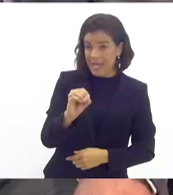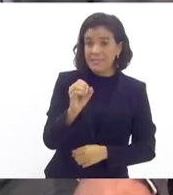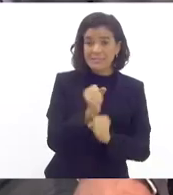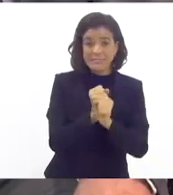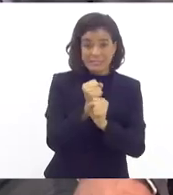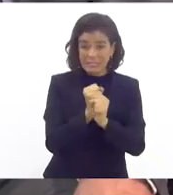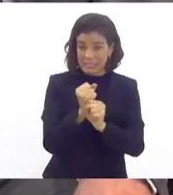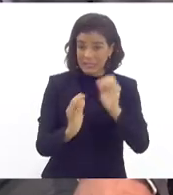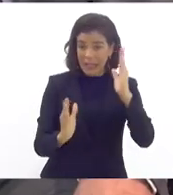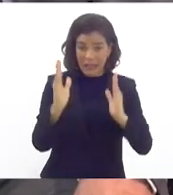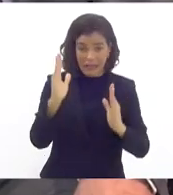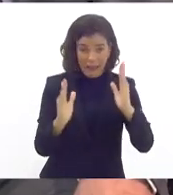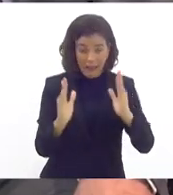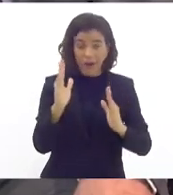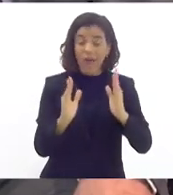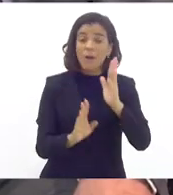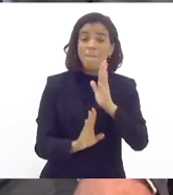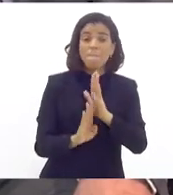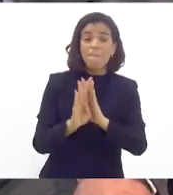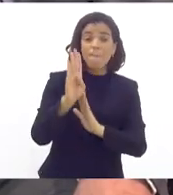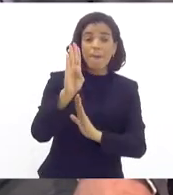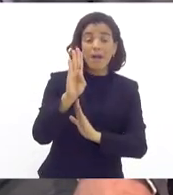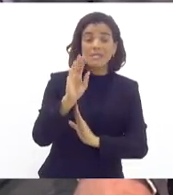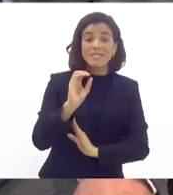gente está no regime, cresceu